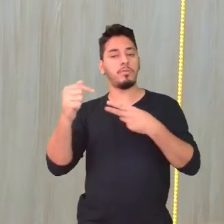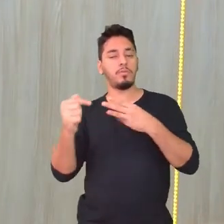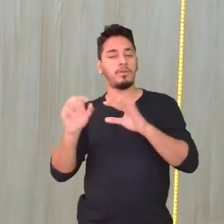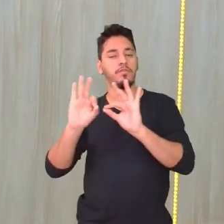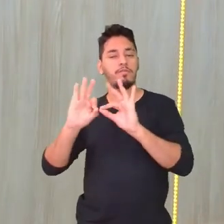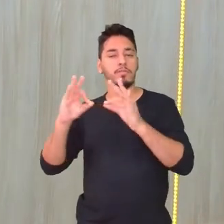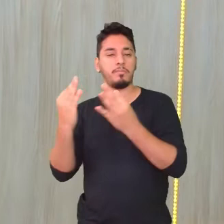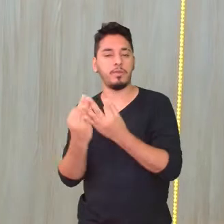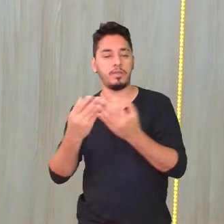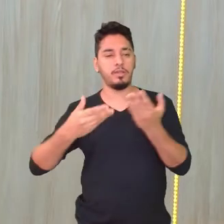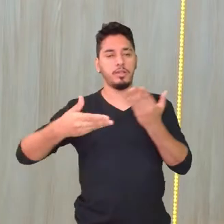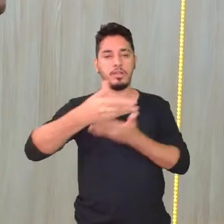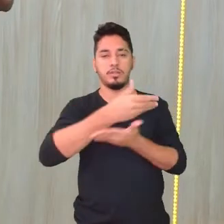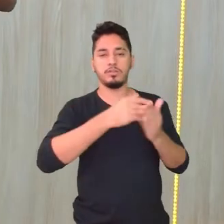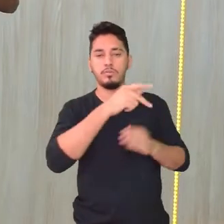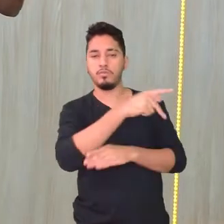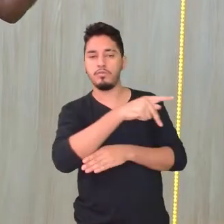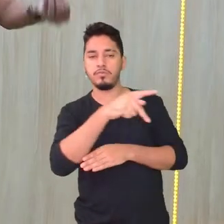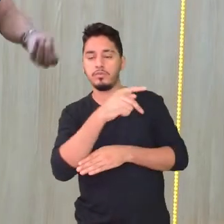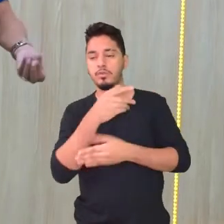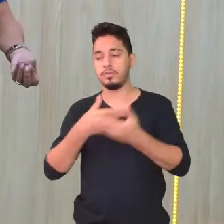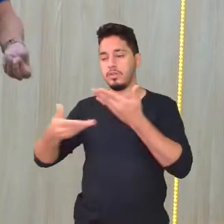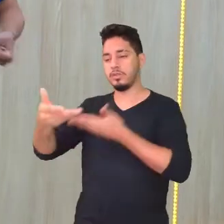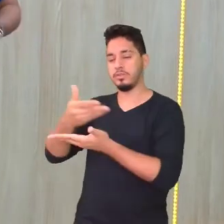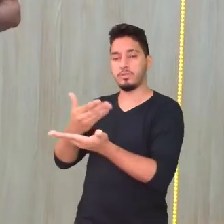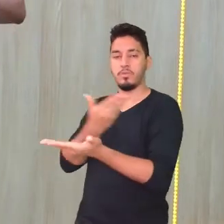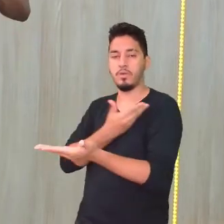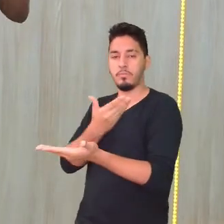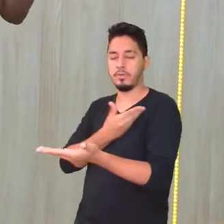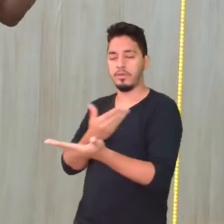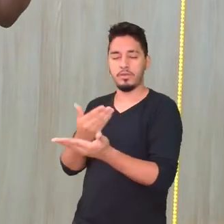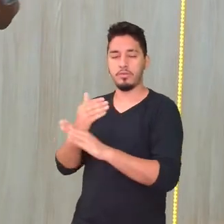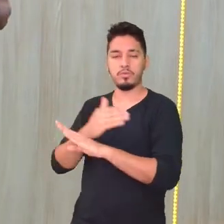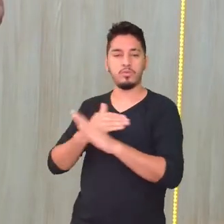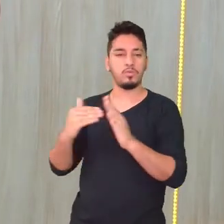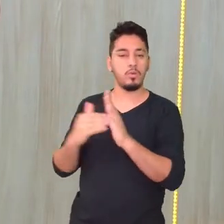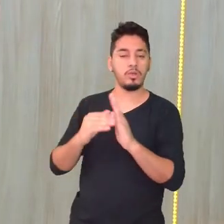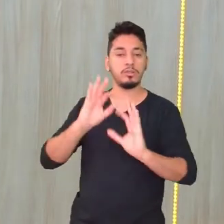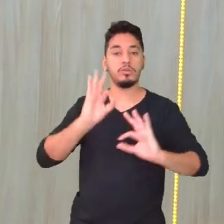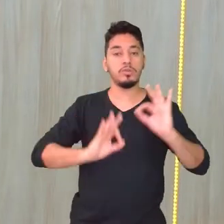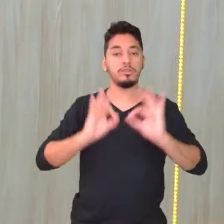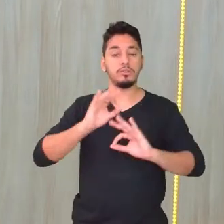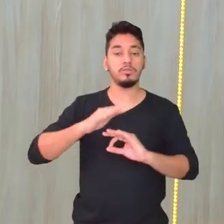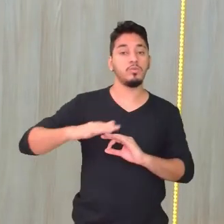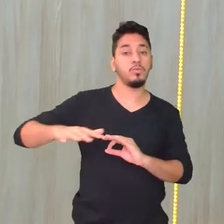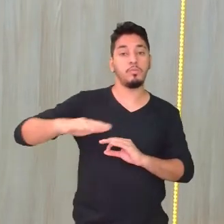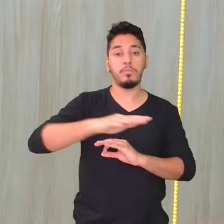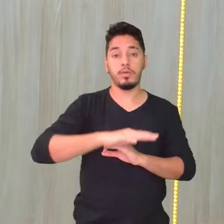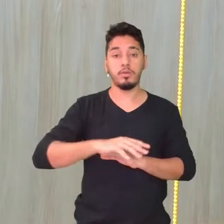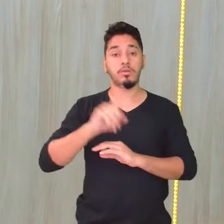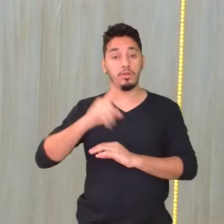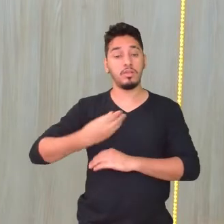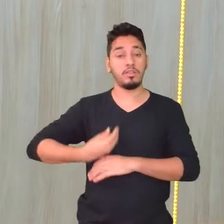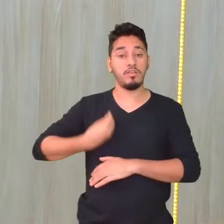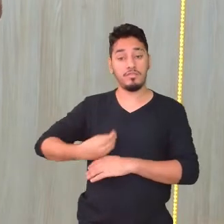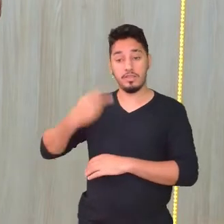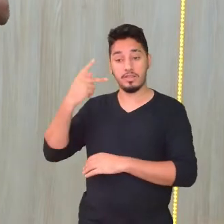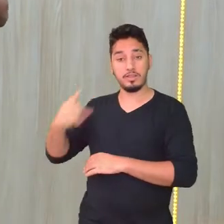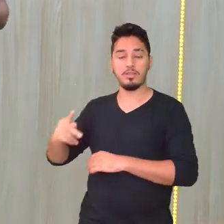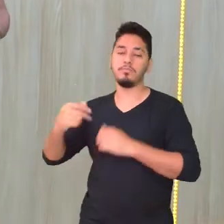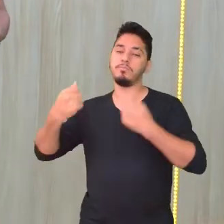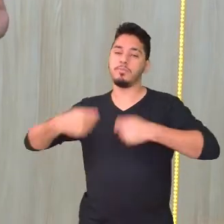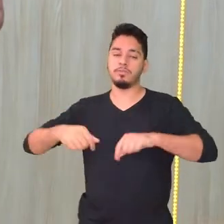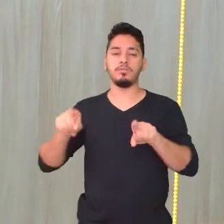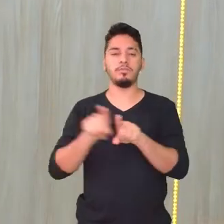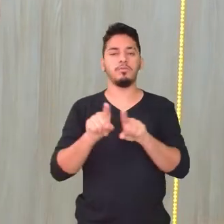família, a interação com o professor, a interação com os colegas, toda essa organização do meio que faz parte da vida dele, a gente